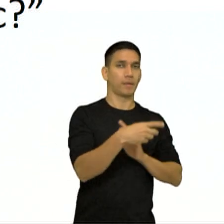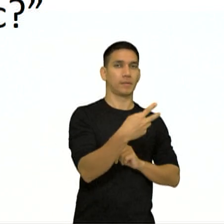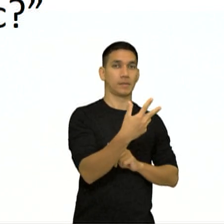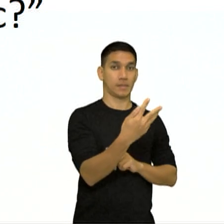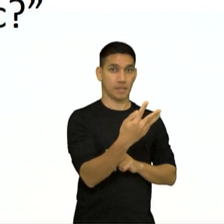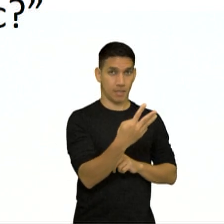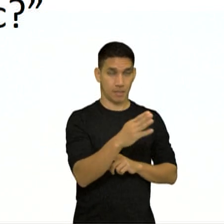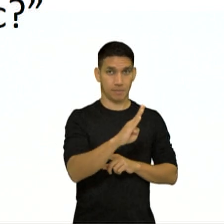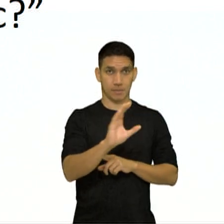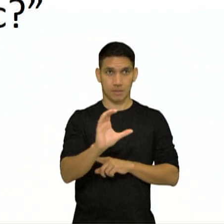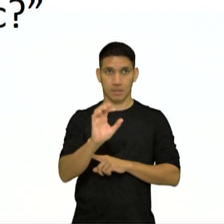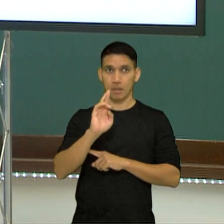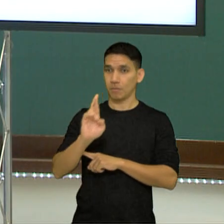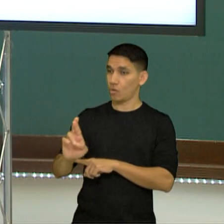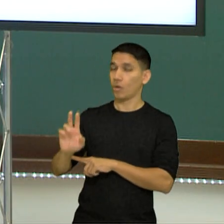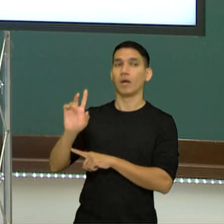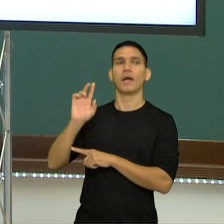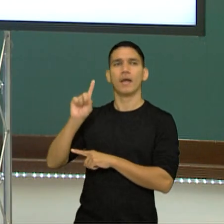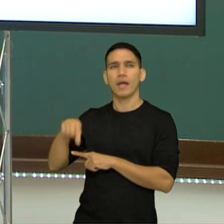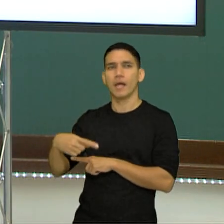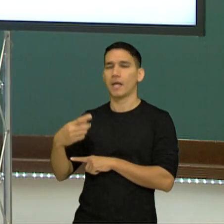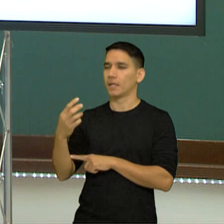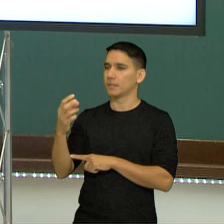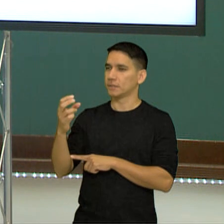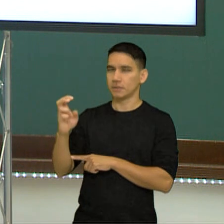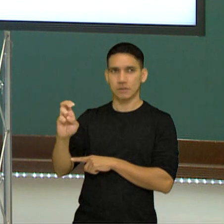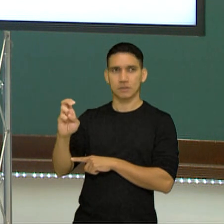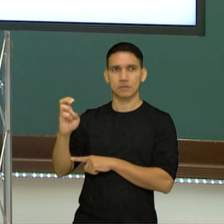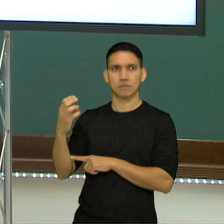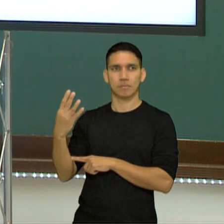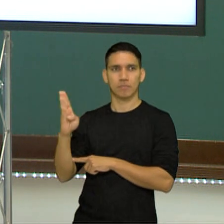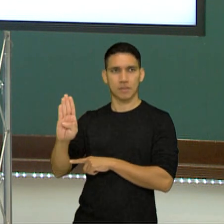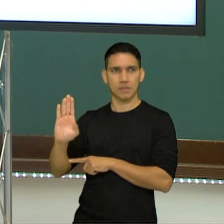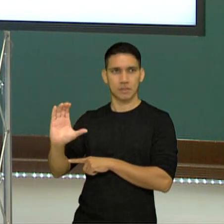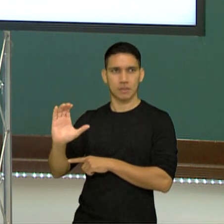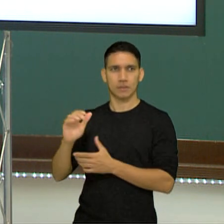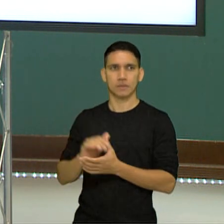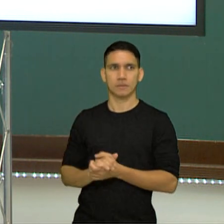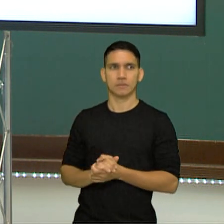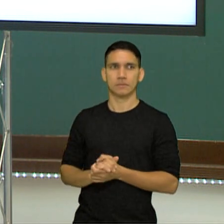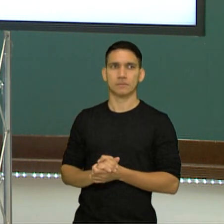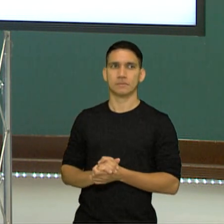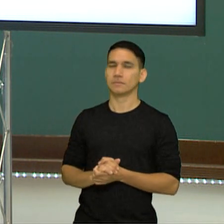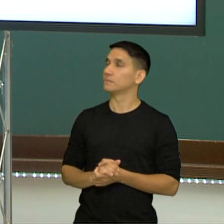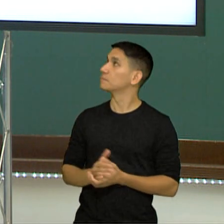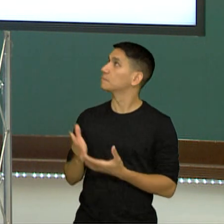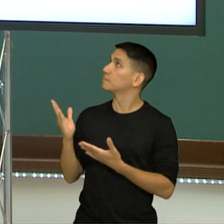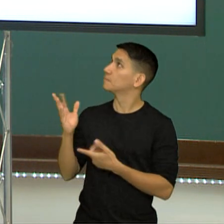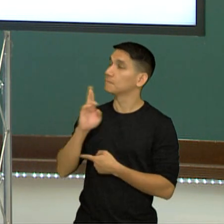oito BC = sem conhecer Será que nós acertamos olha lá